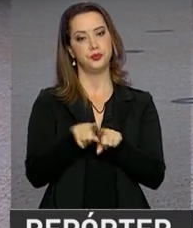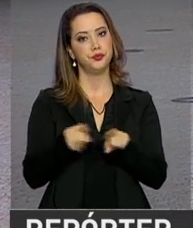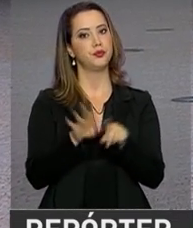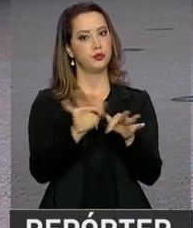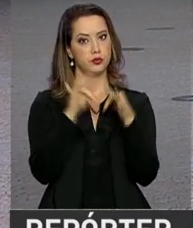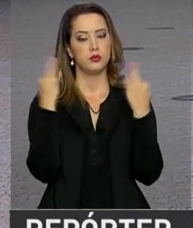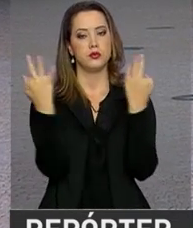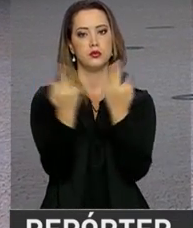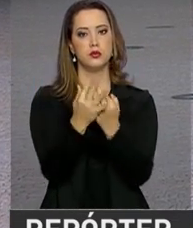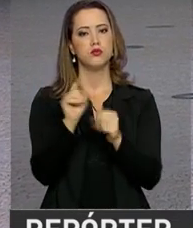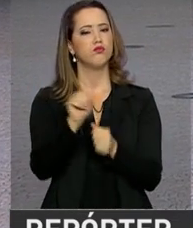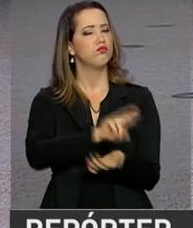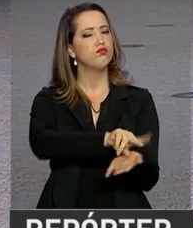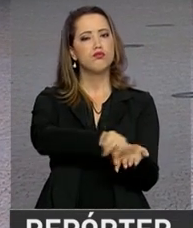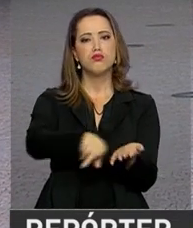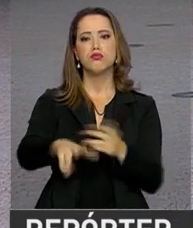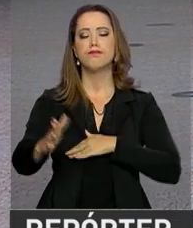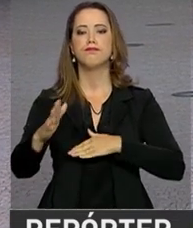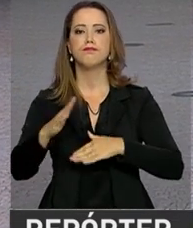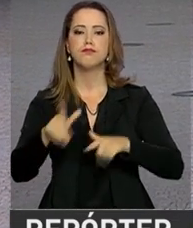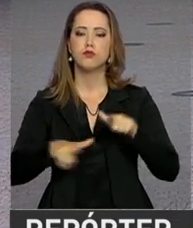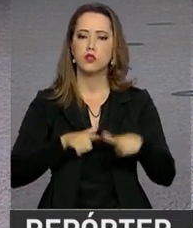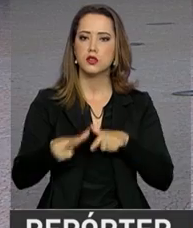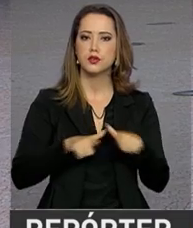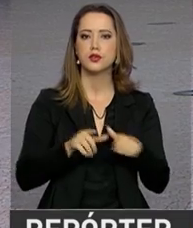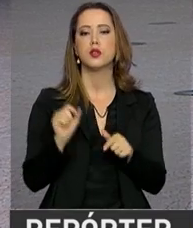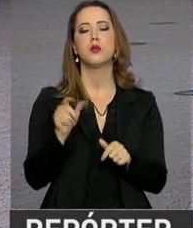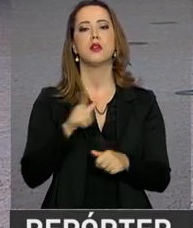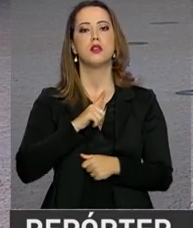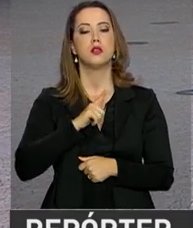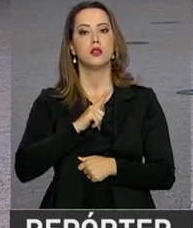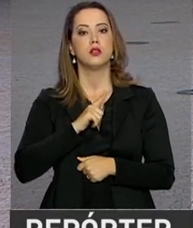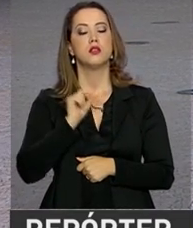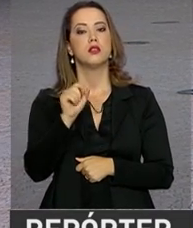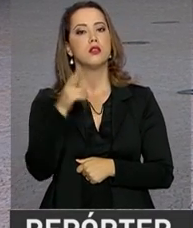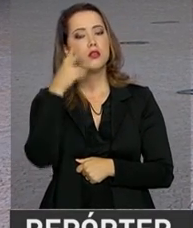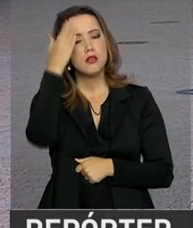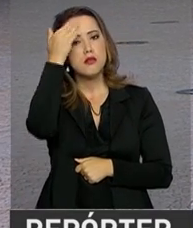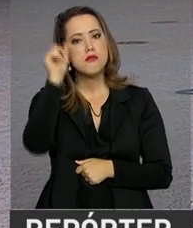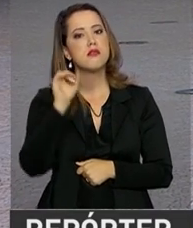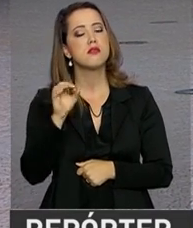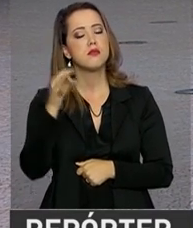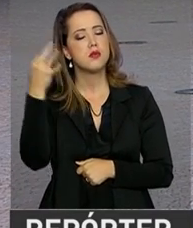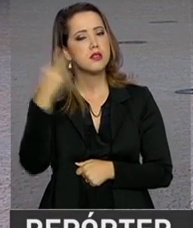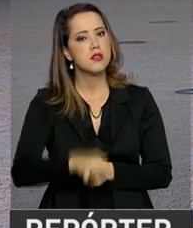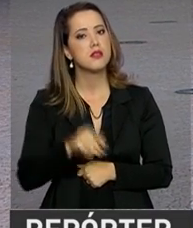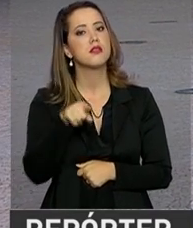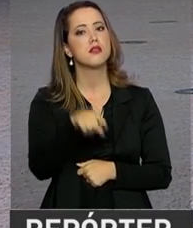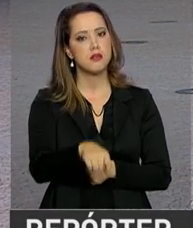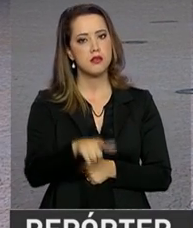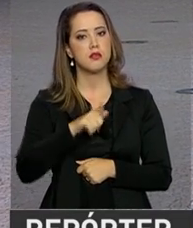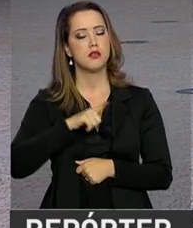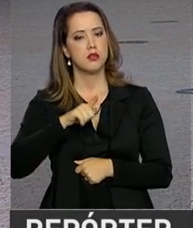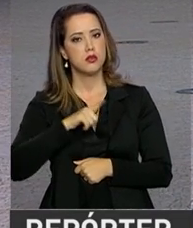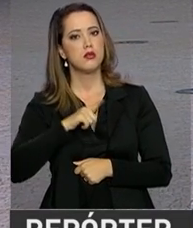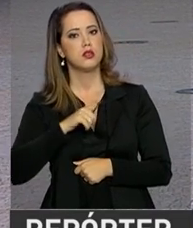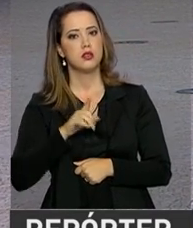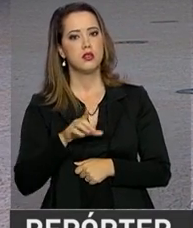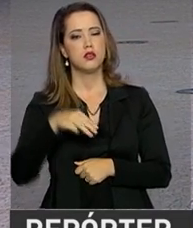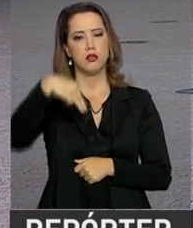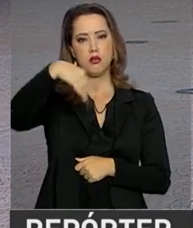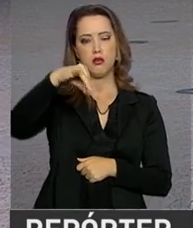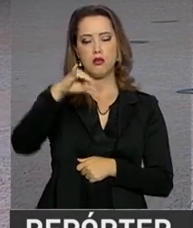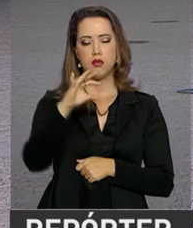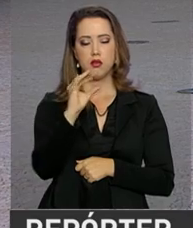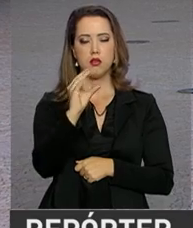com uma série de ações aí o que inclui por exemplo a identificação de casos suspeitos o diagnóstico correto essa busca